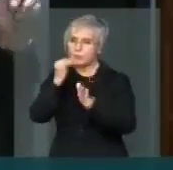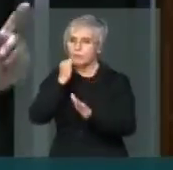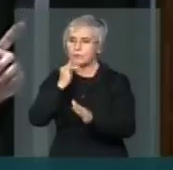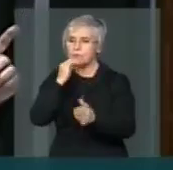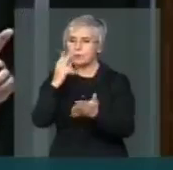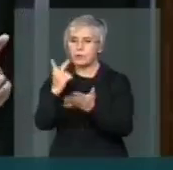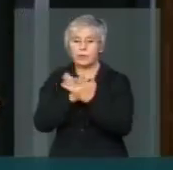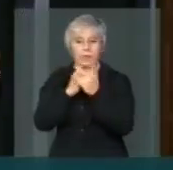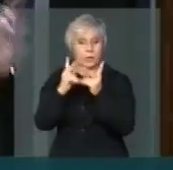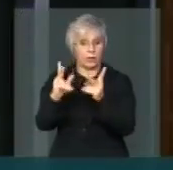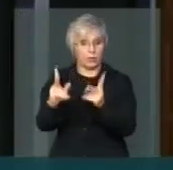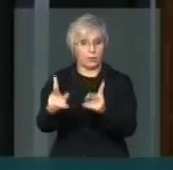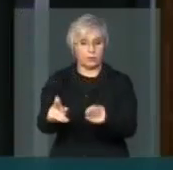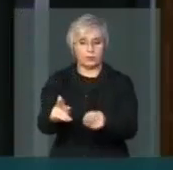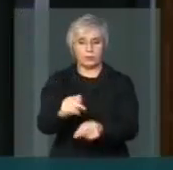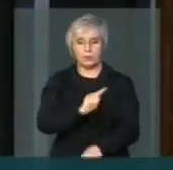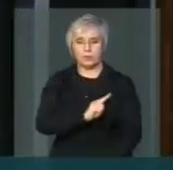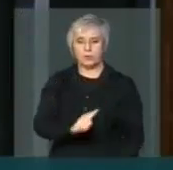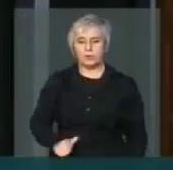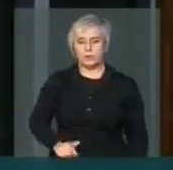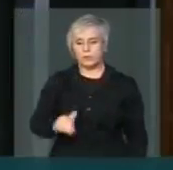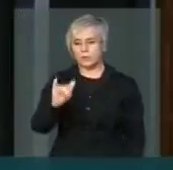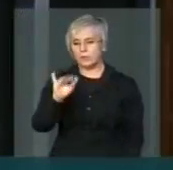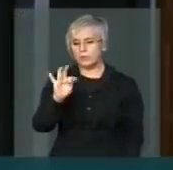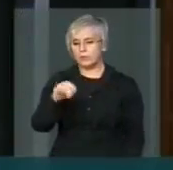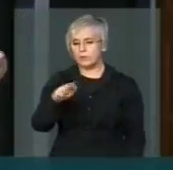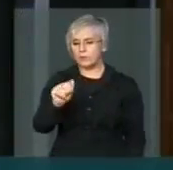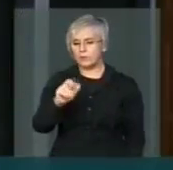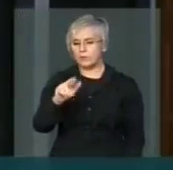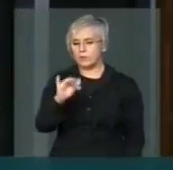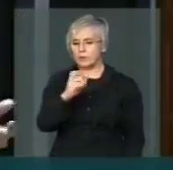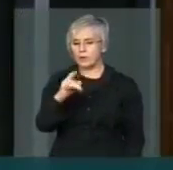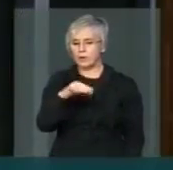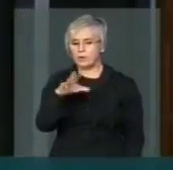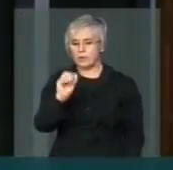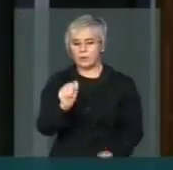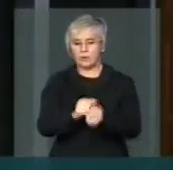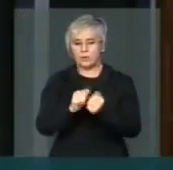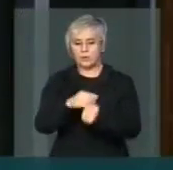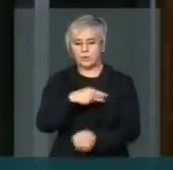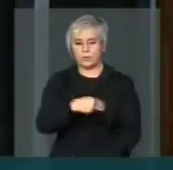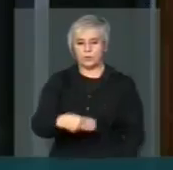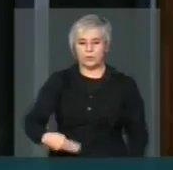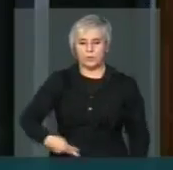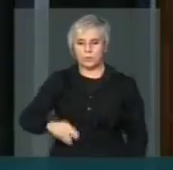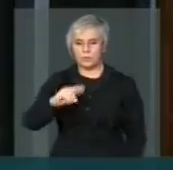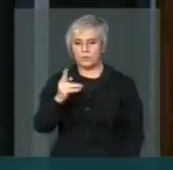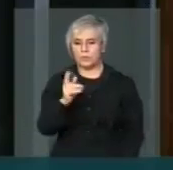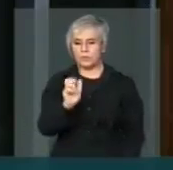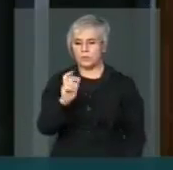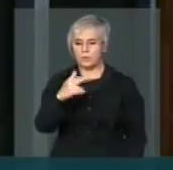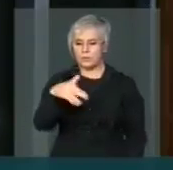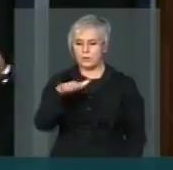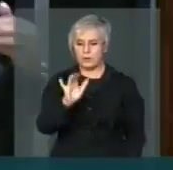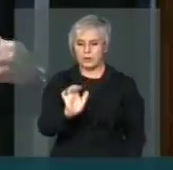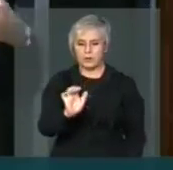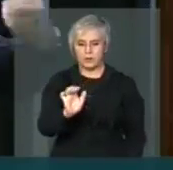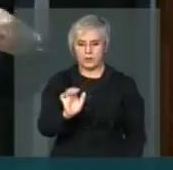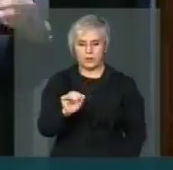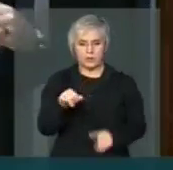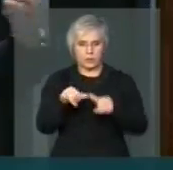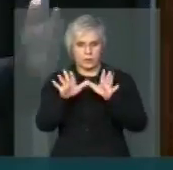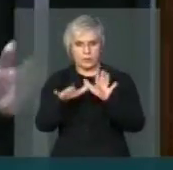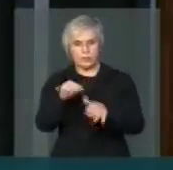caso emblemático no governo Itamar Franco, do seu então ministro da Casa Civil, Henrique Argrives. Ficou